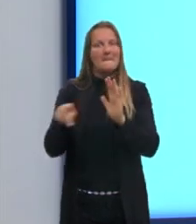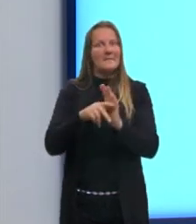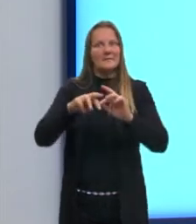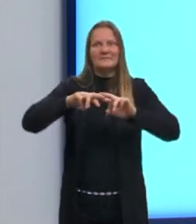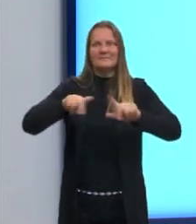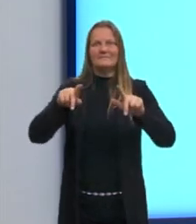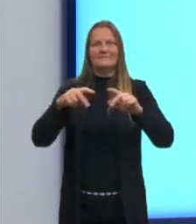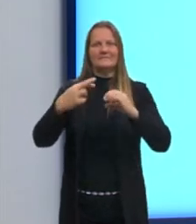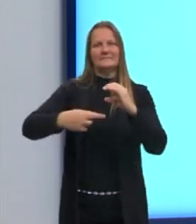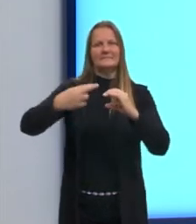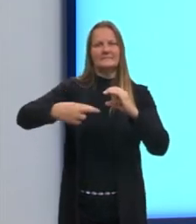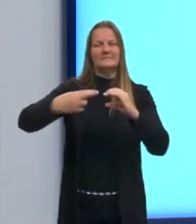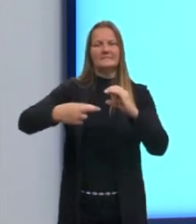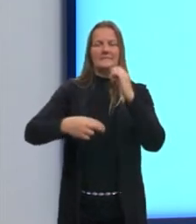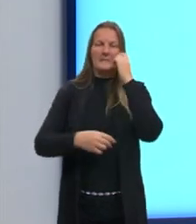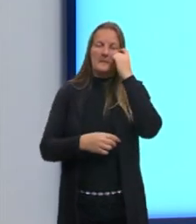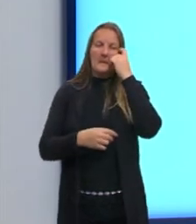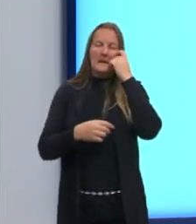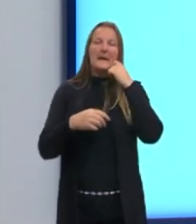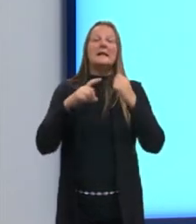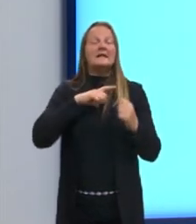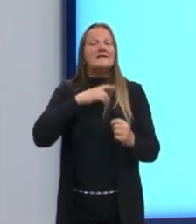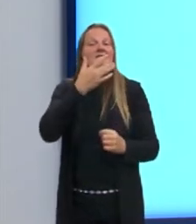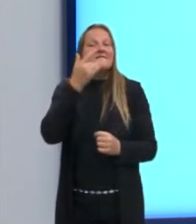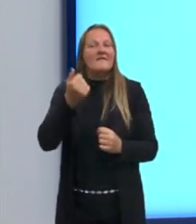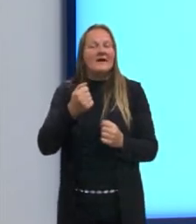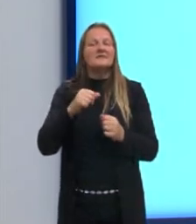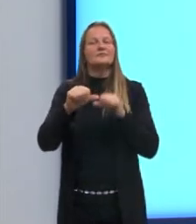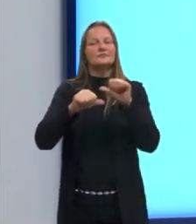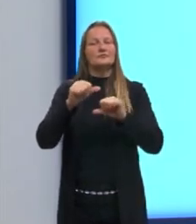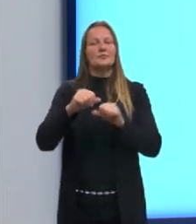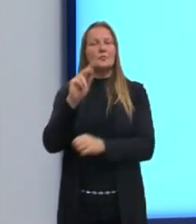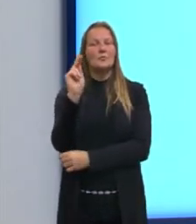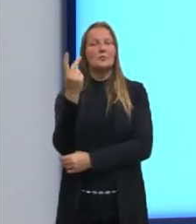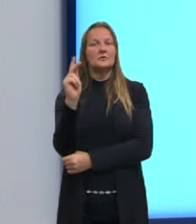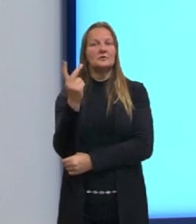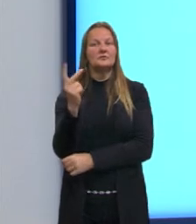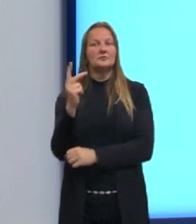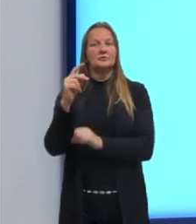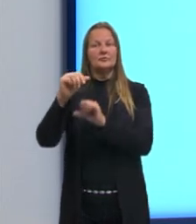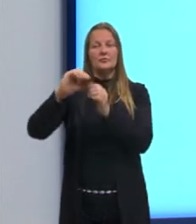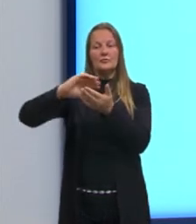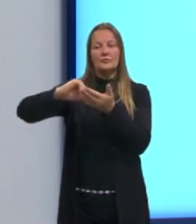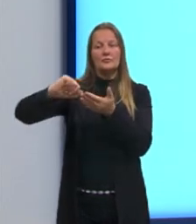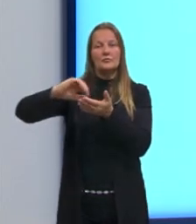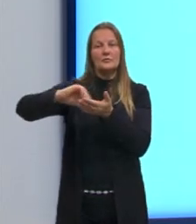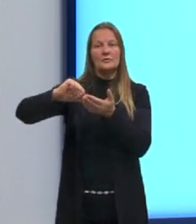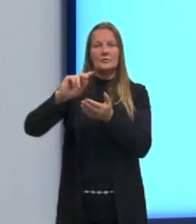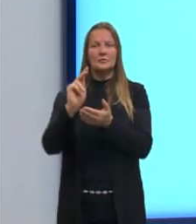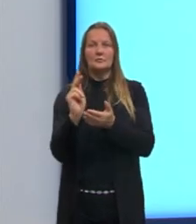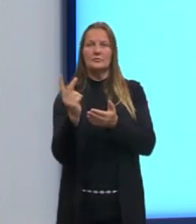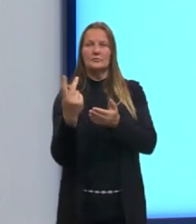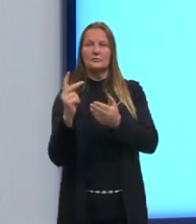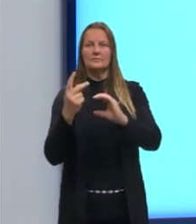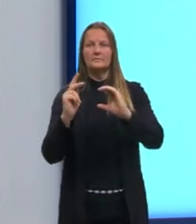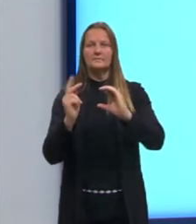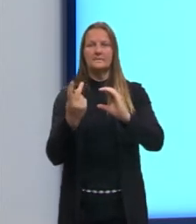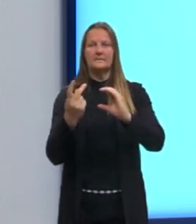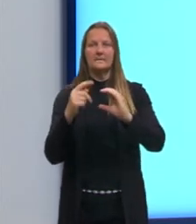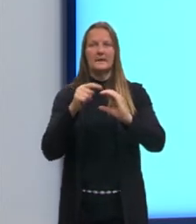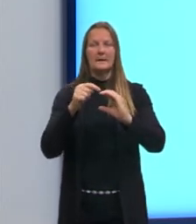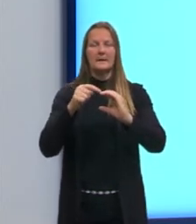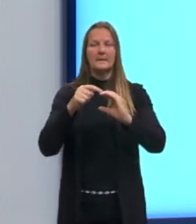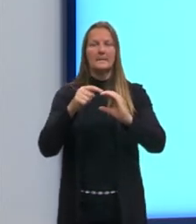reagentes existe uma facilidade de sair esse hidrogênio tá esse hidrogênio aqui neste caso eu tenho apenas um carbono primário